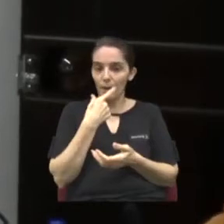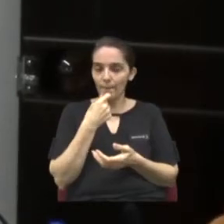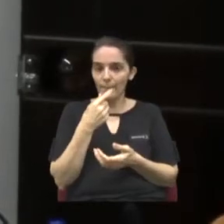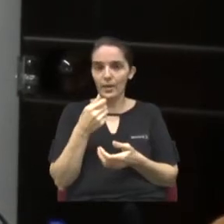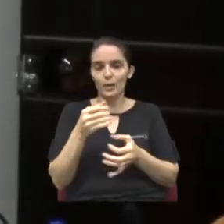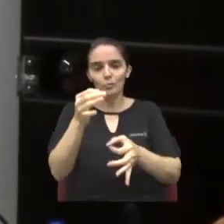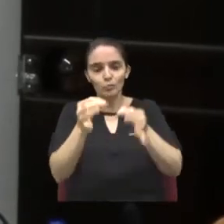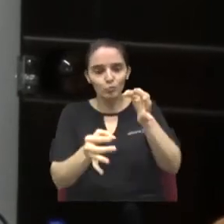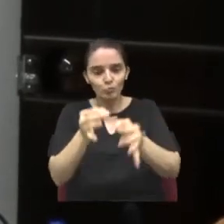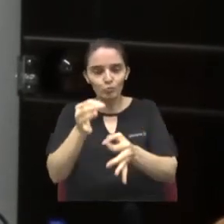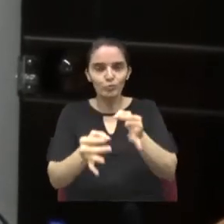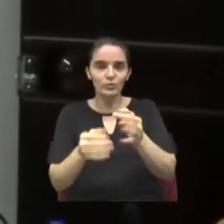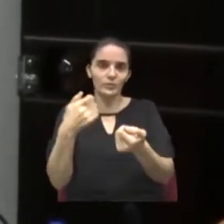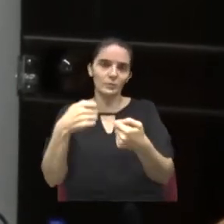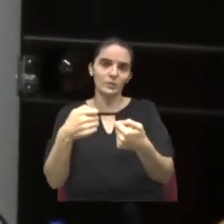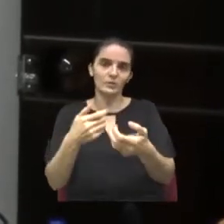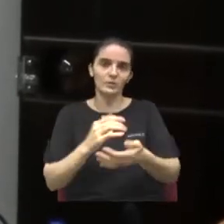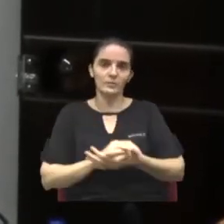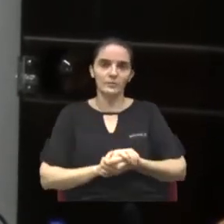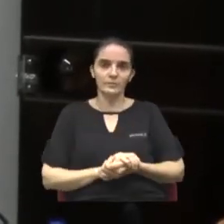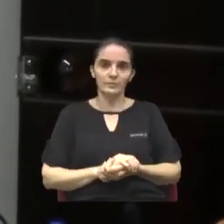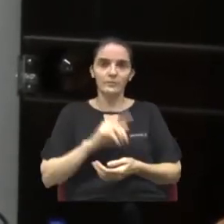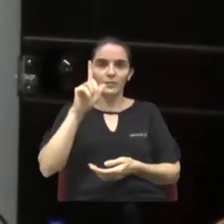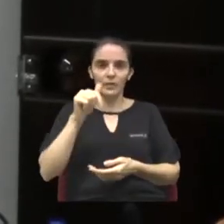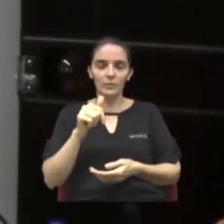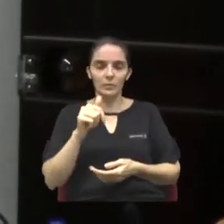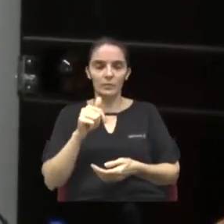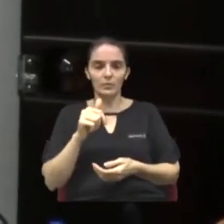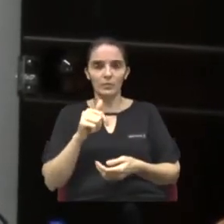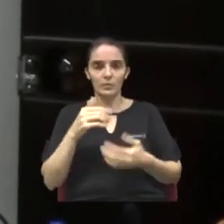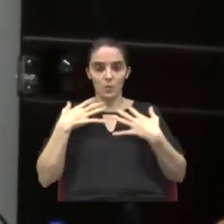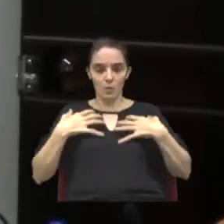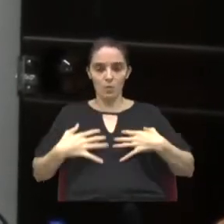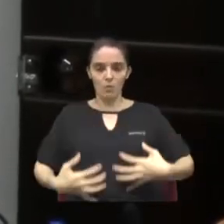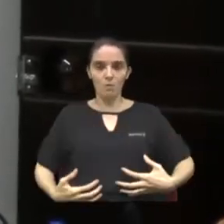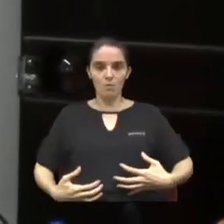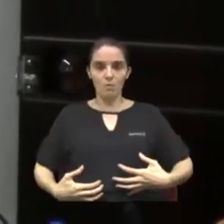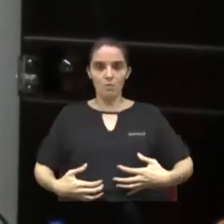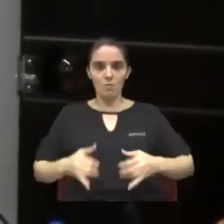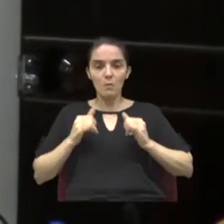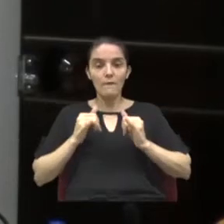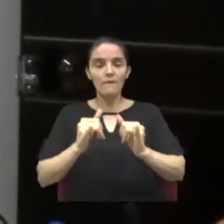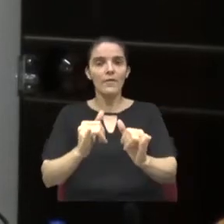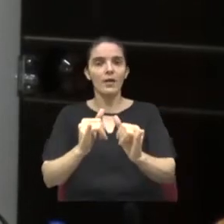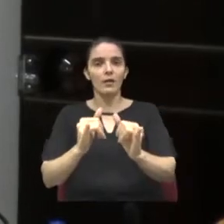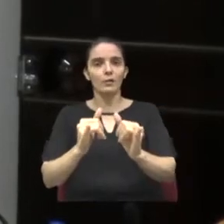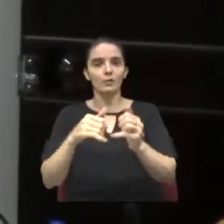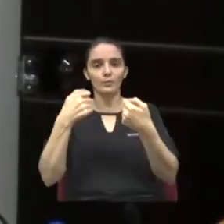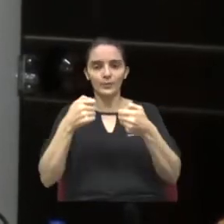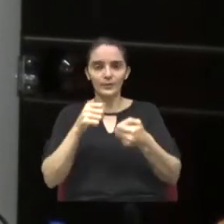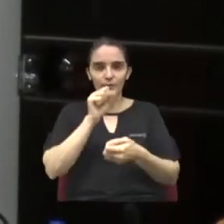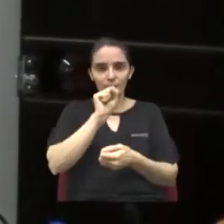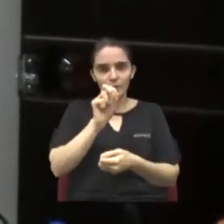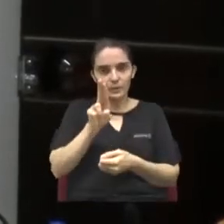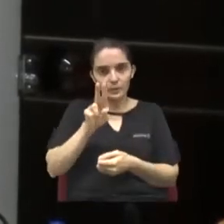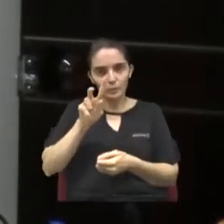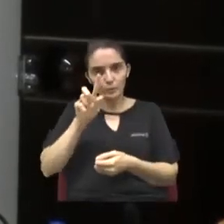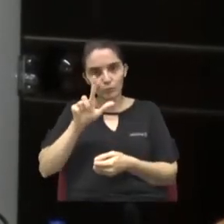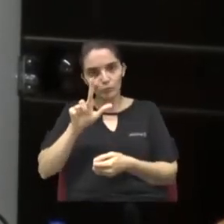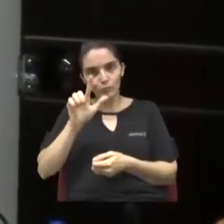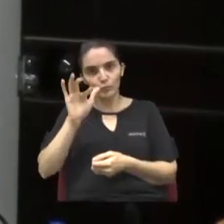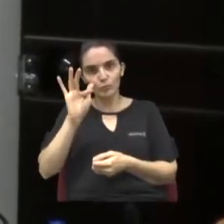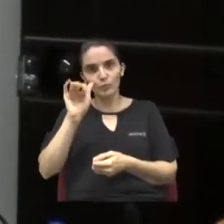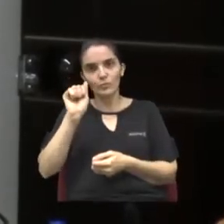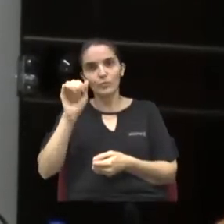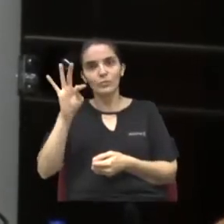assim, reposição de ferro, sulfato ferroso, mas tinha reposição de ferro